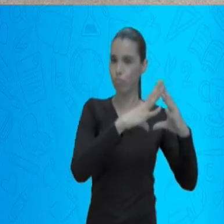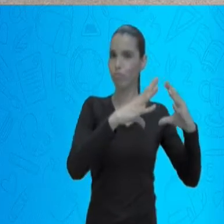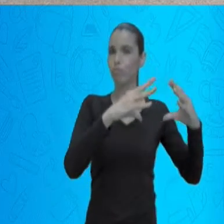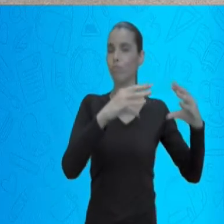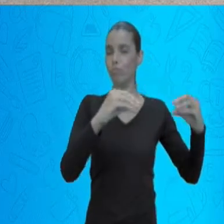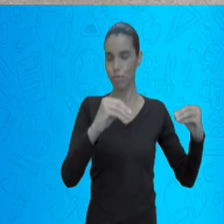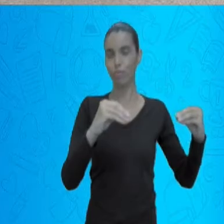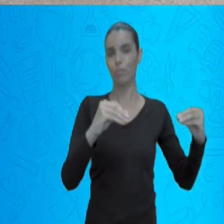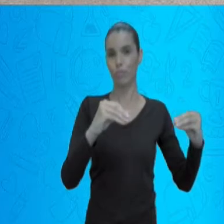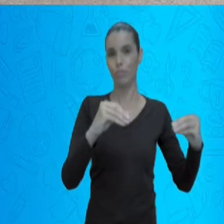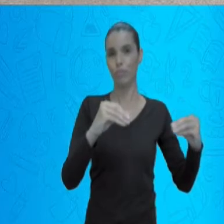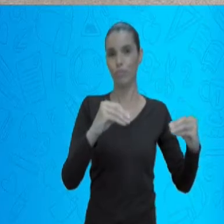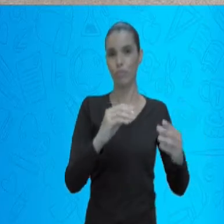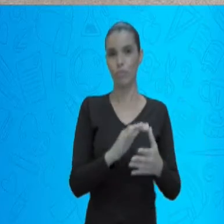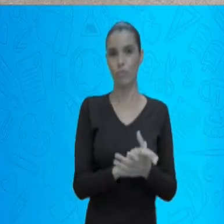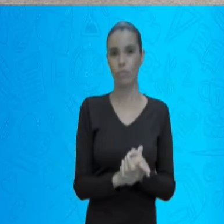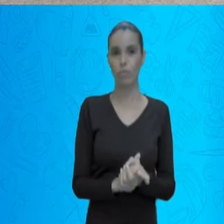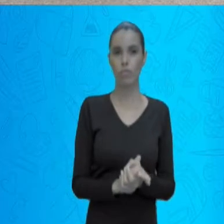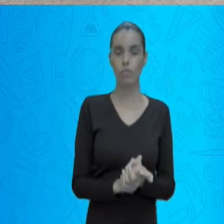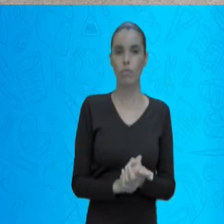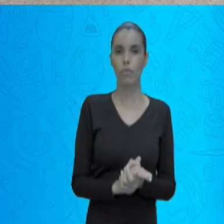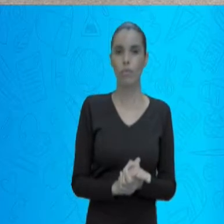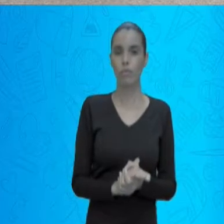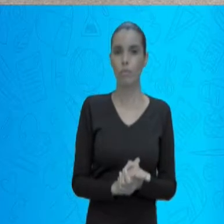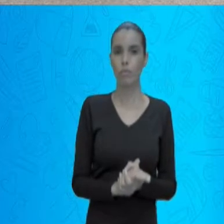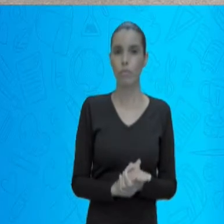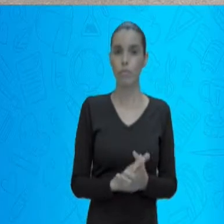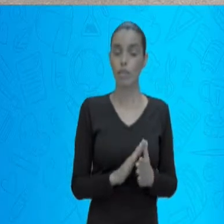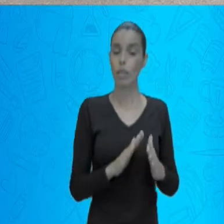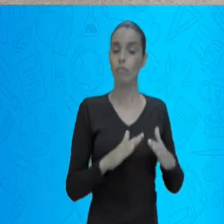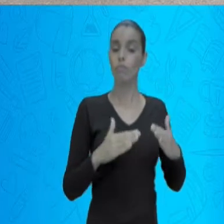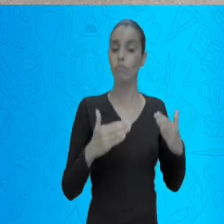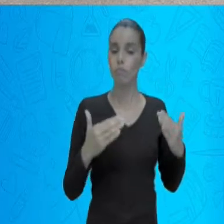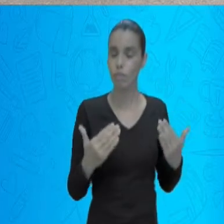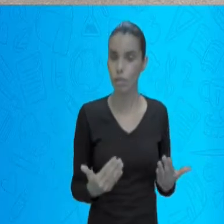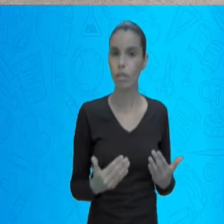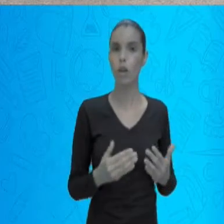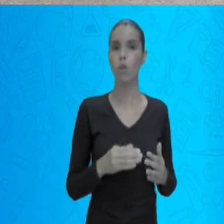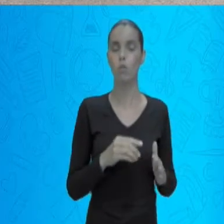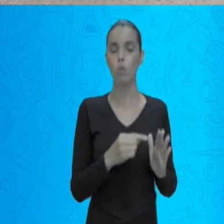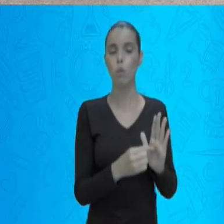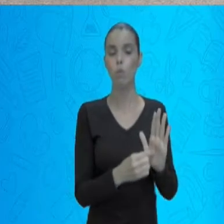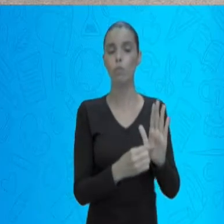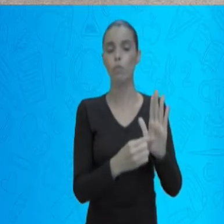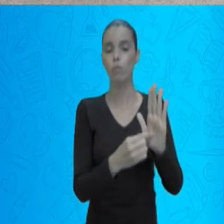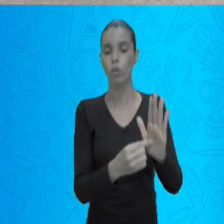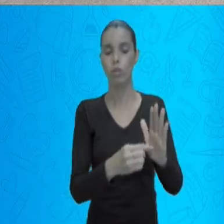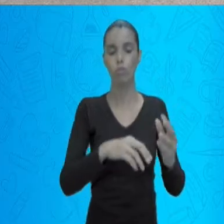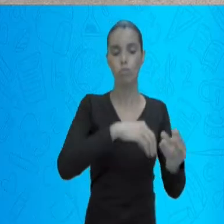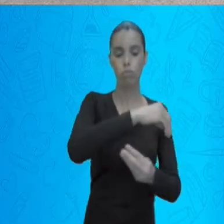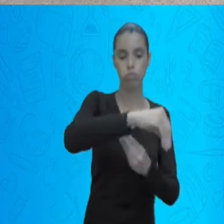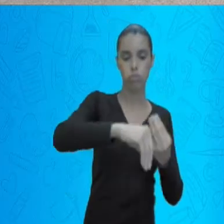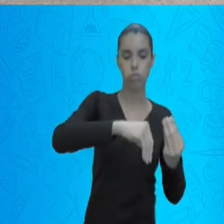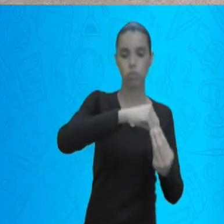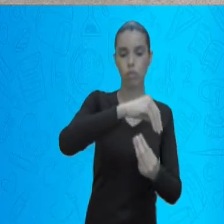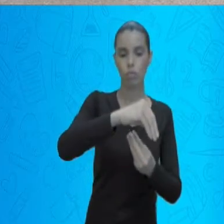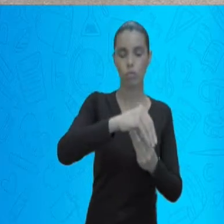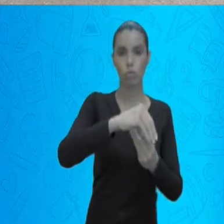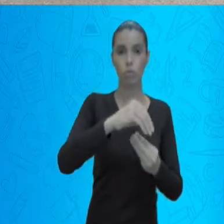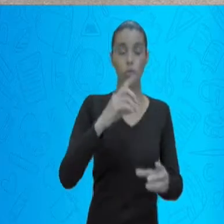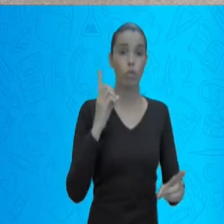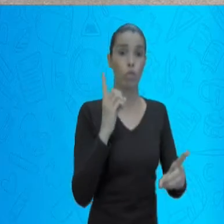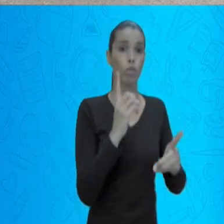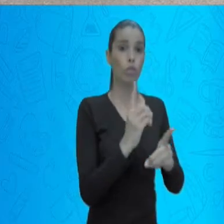apenas uma fase. A gente usa essa linguagem na ciência química, né?